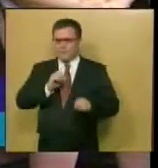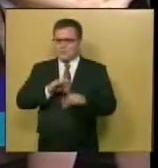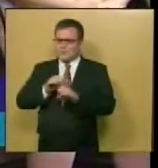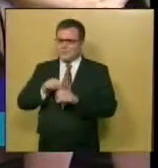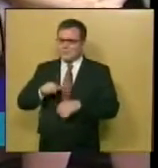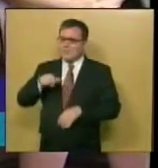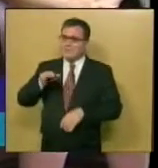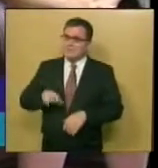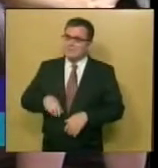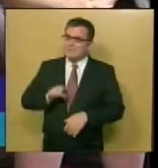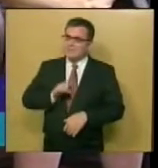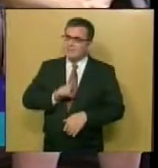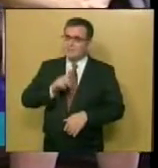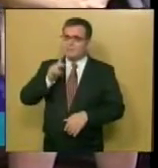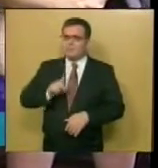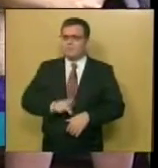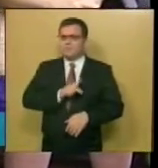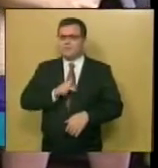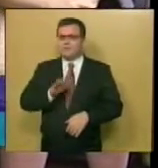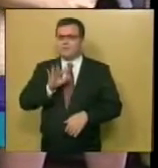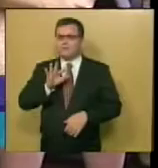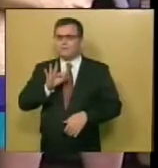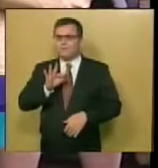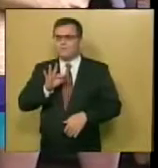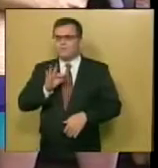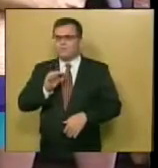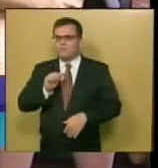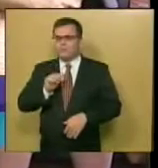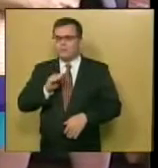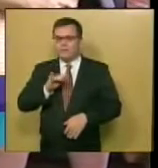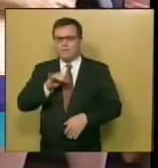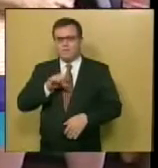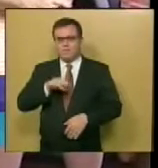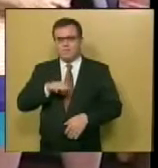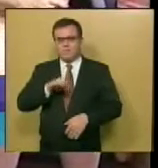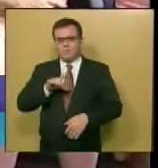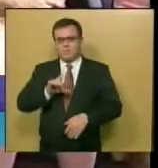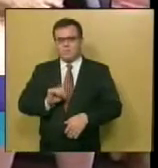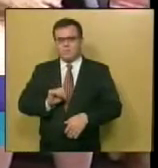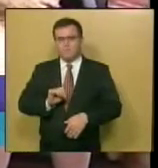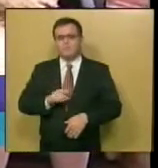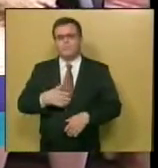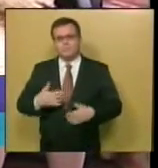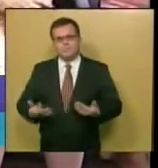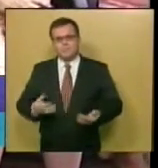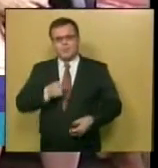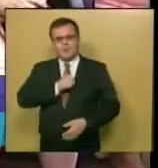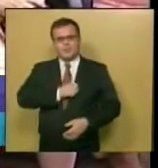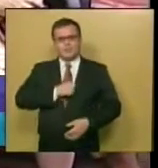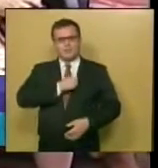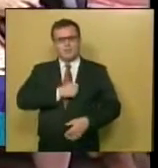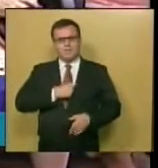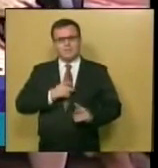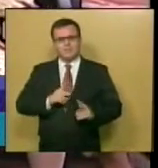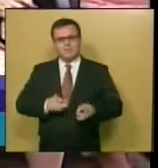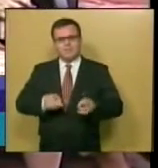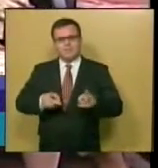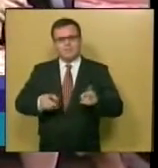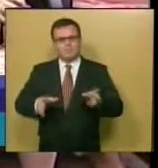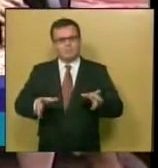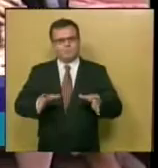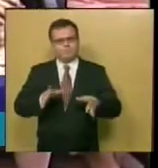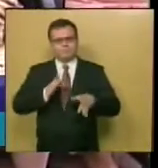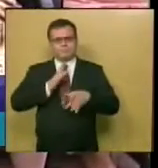ensinamentos de Padre Fábio de Melo. A saudade eterniza a presença de quem se